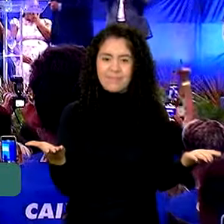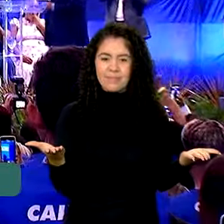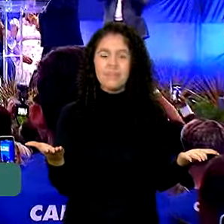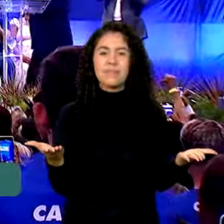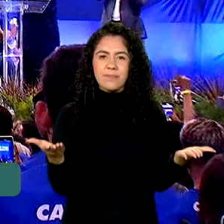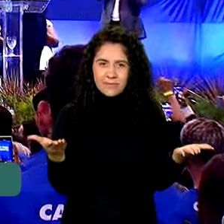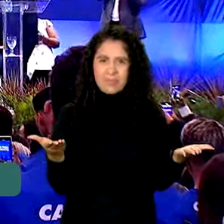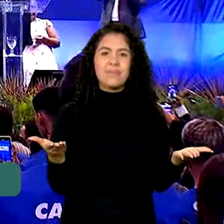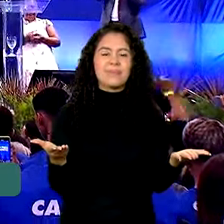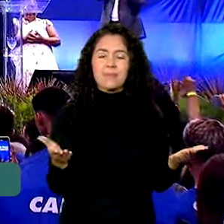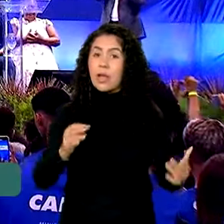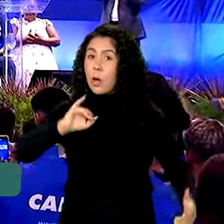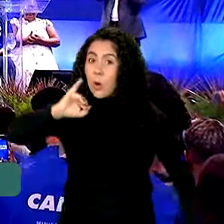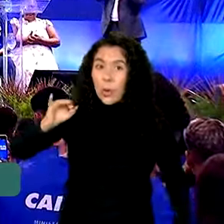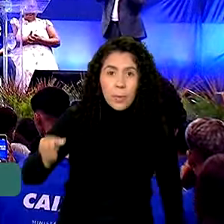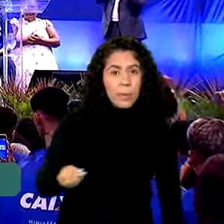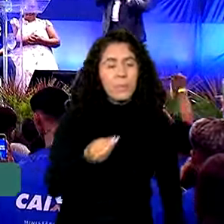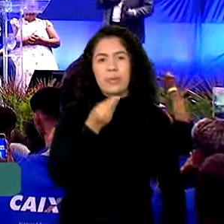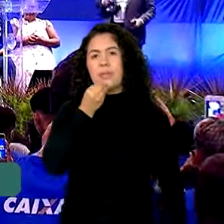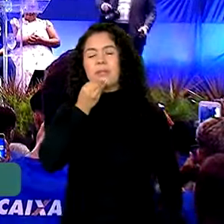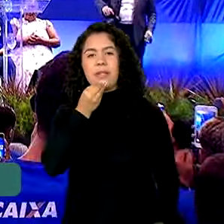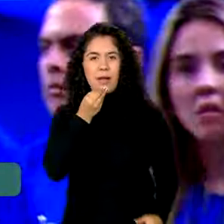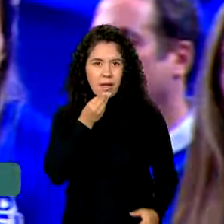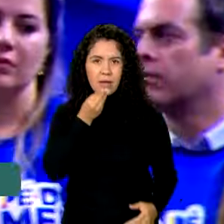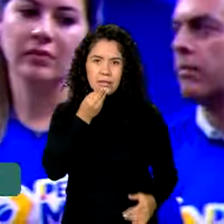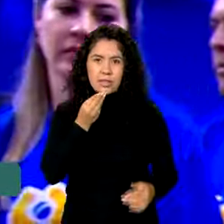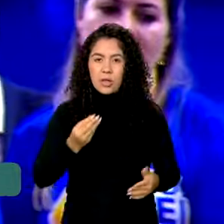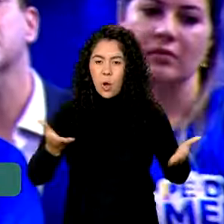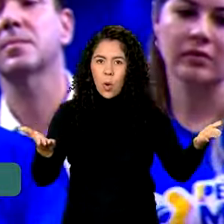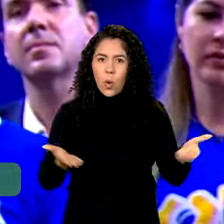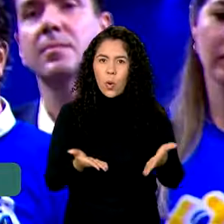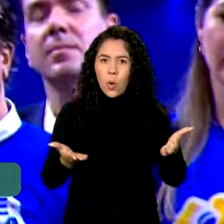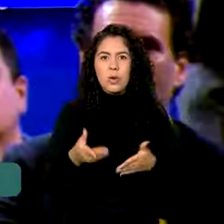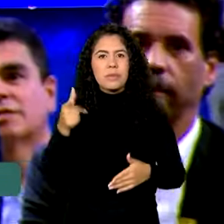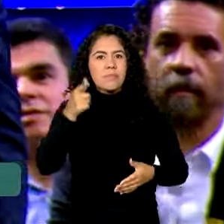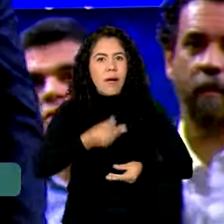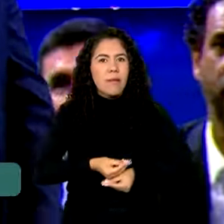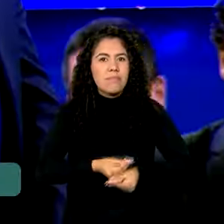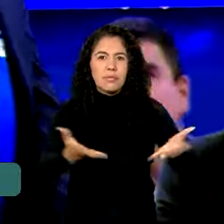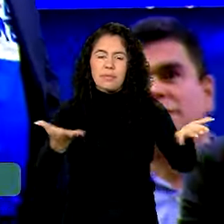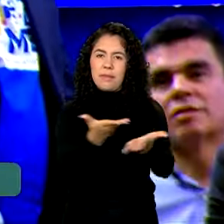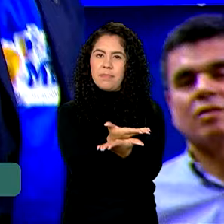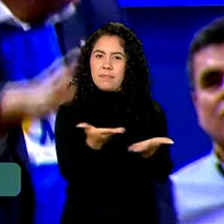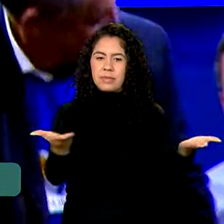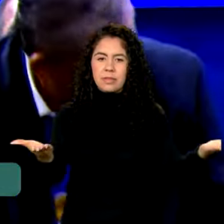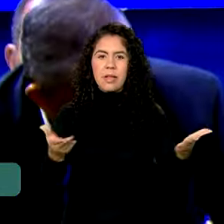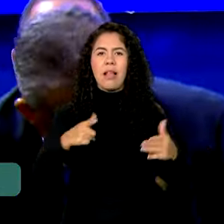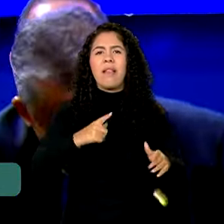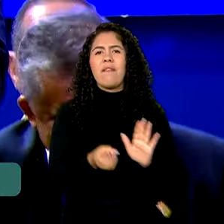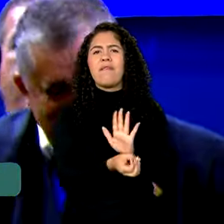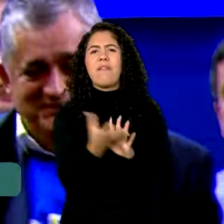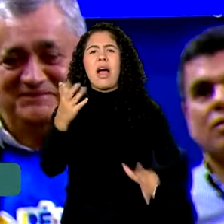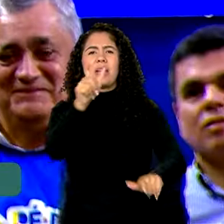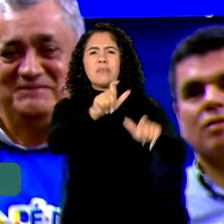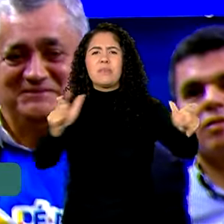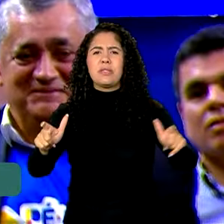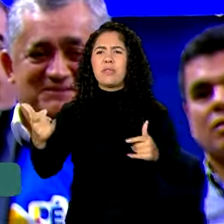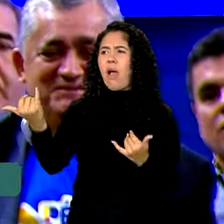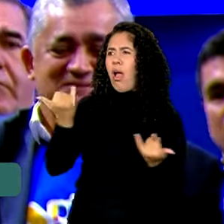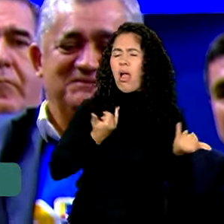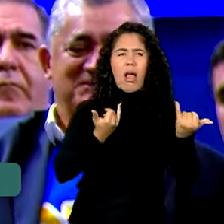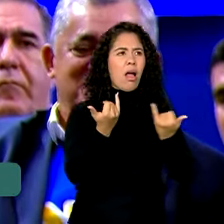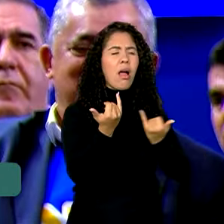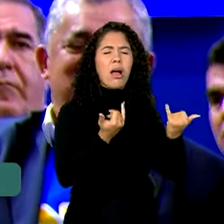É uma oportunidade o que está acontecendo hoje nesse país. Muita gente dizia para mim: ô Lula,